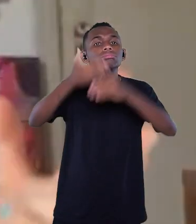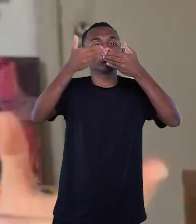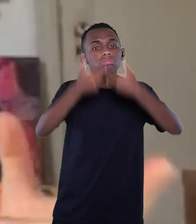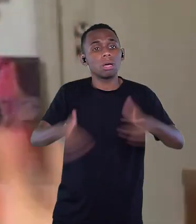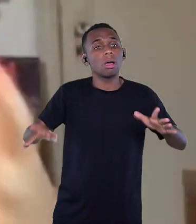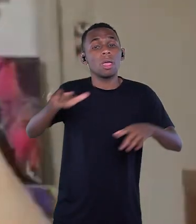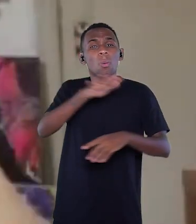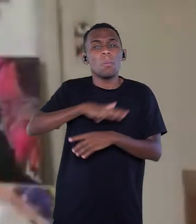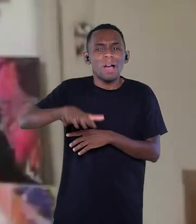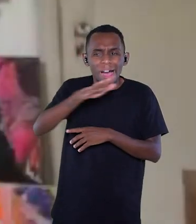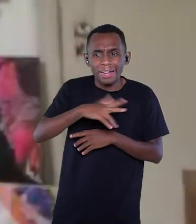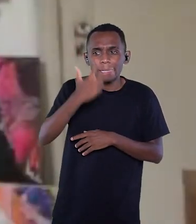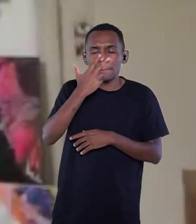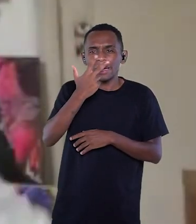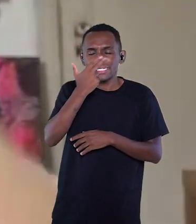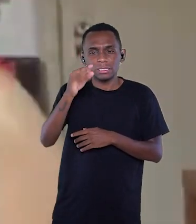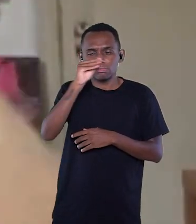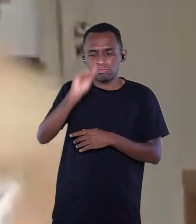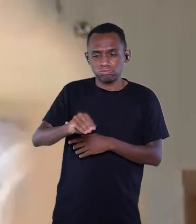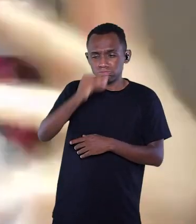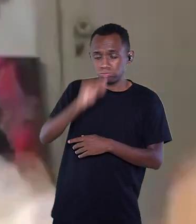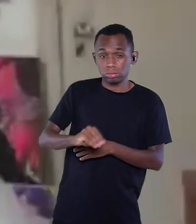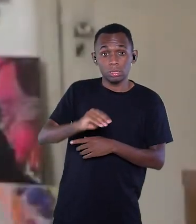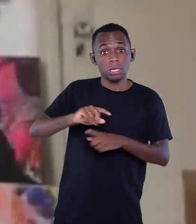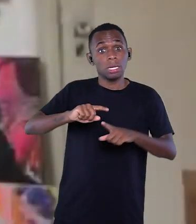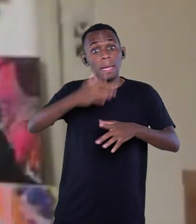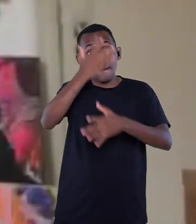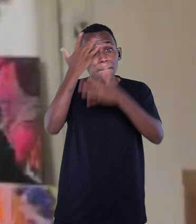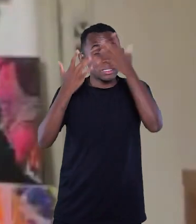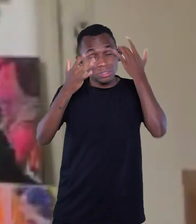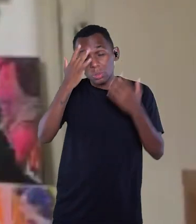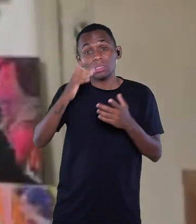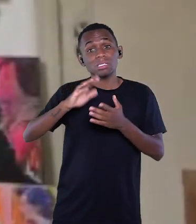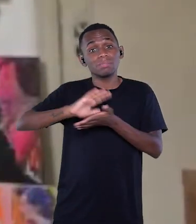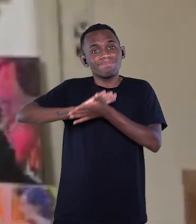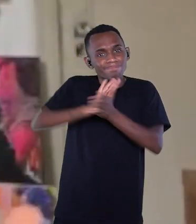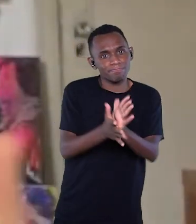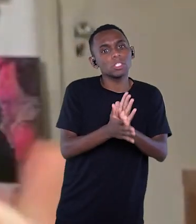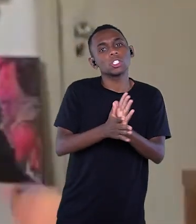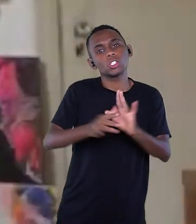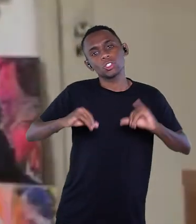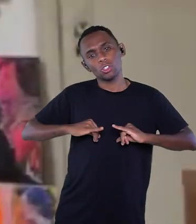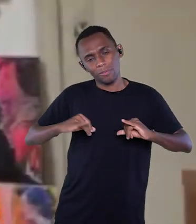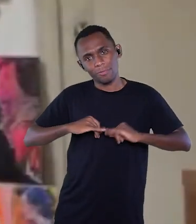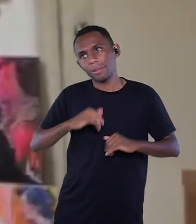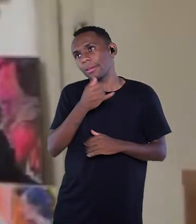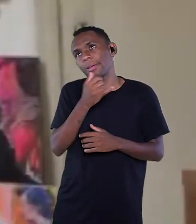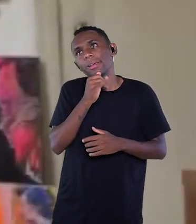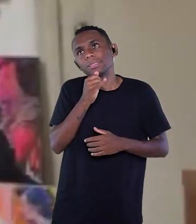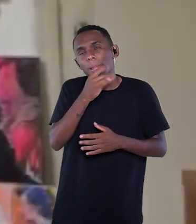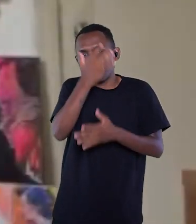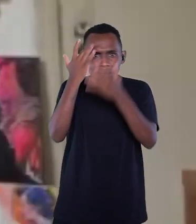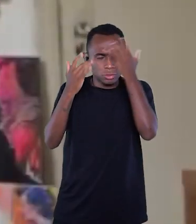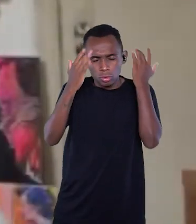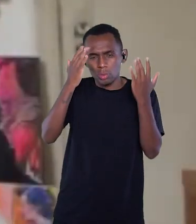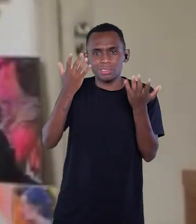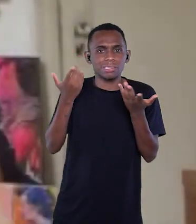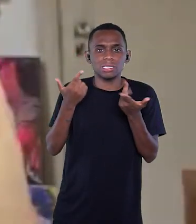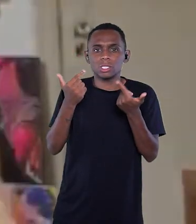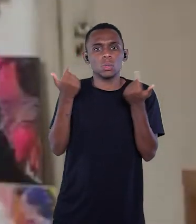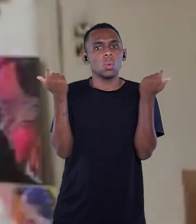foi marginalizado e feito por pessoas ainda mais marginalizadas, né? Pessoas que não tiveram, por exemplo, acesso à